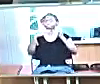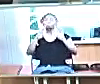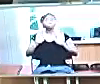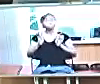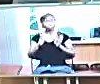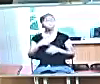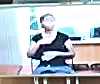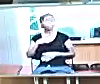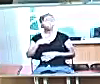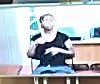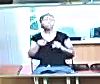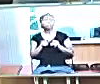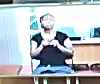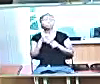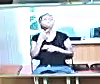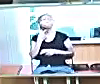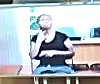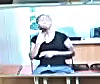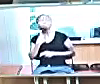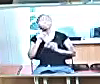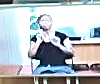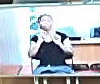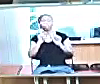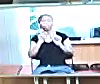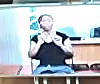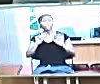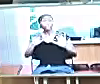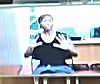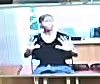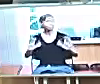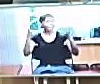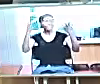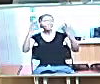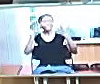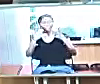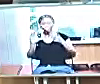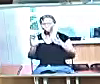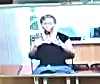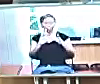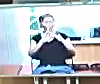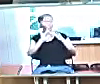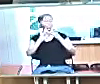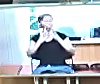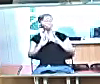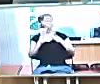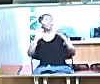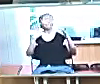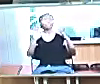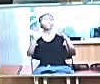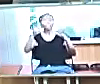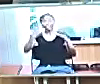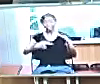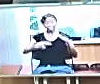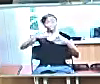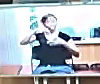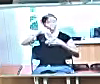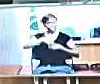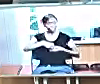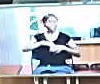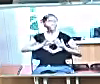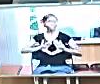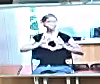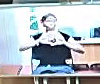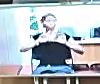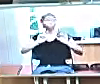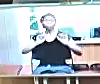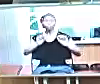e o desejo de que esta celebração da democracia que nós vivenciamos aqui neste parlamento mineiro ela possa